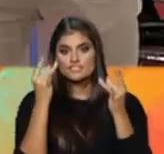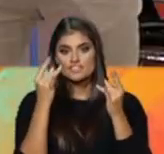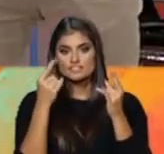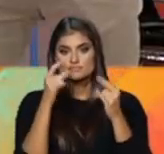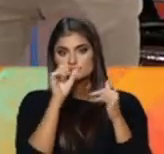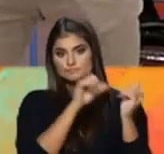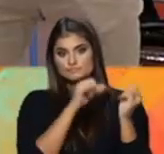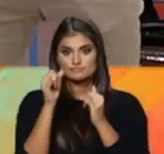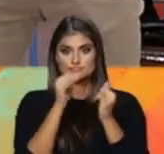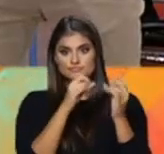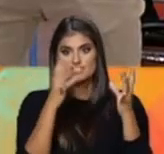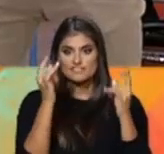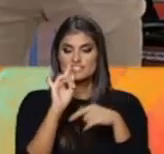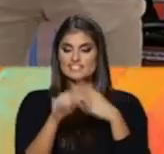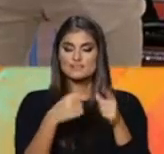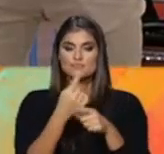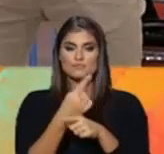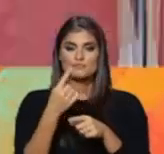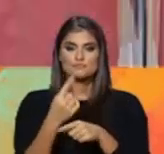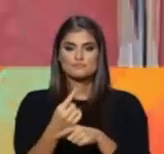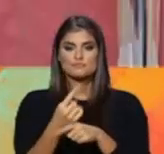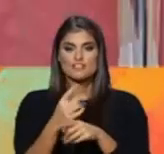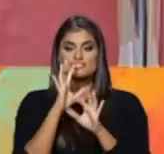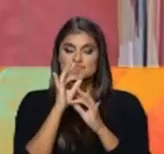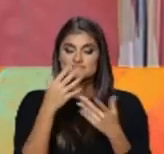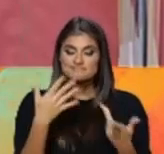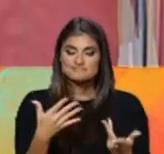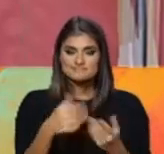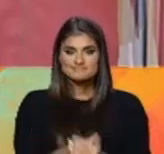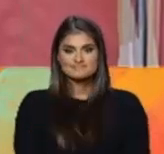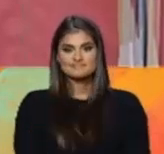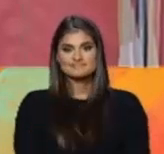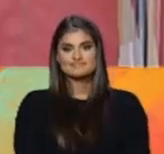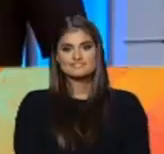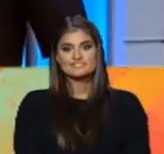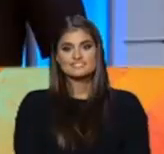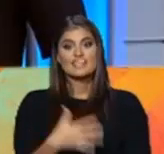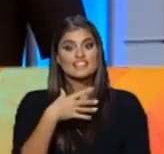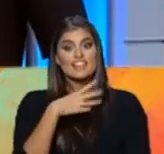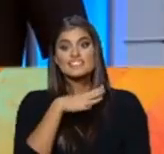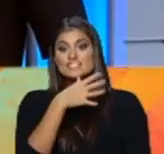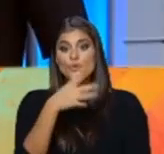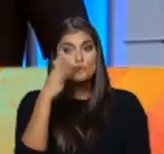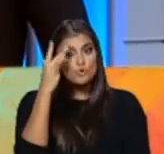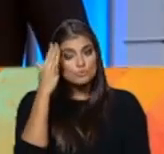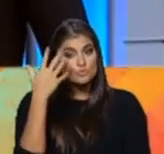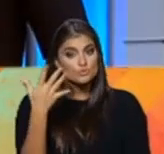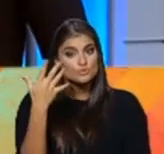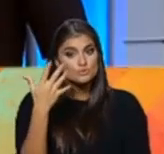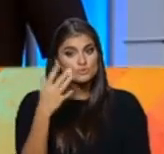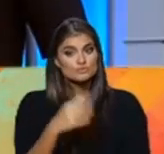uma desgarrada deste tipo diverte sempre porque tem graça. Eu acho. Quer dizer o número...